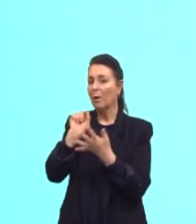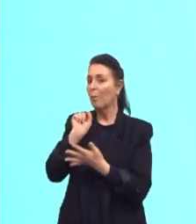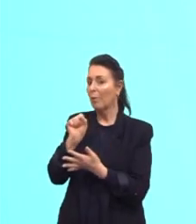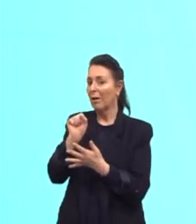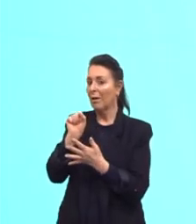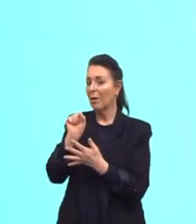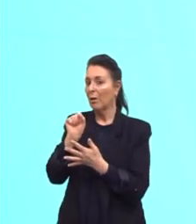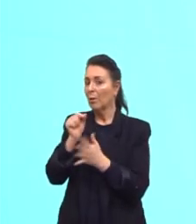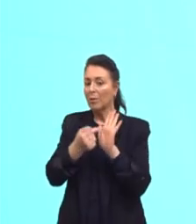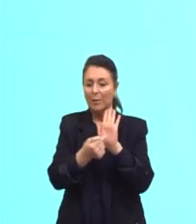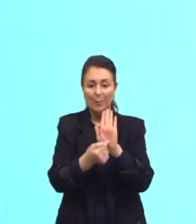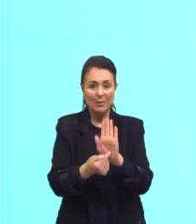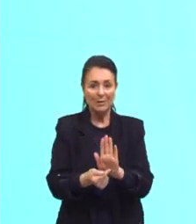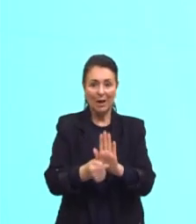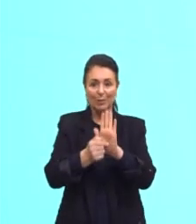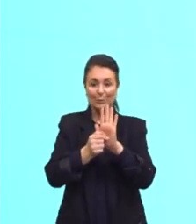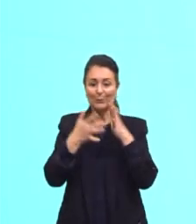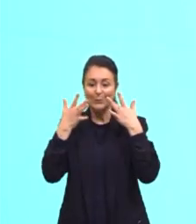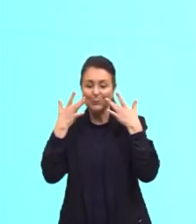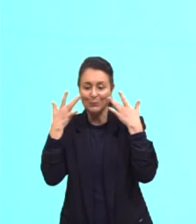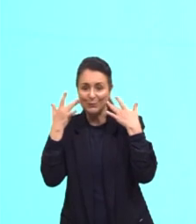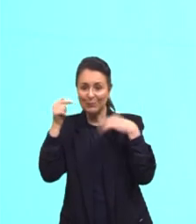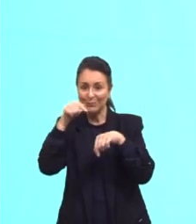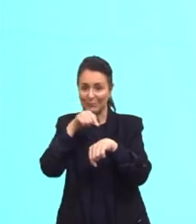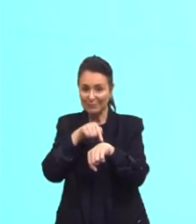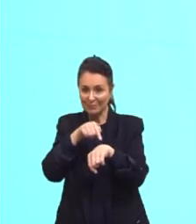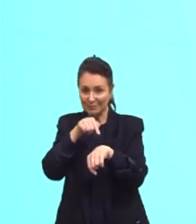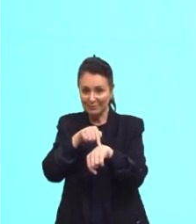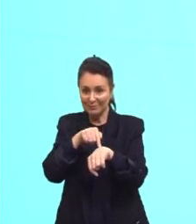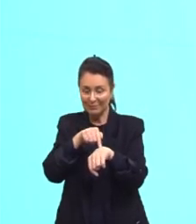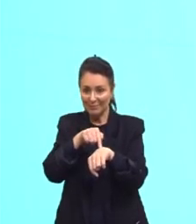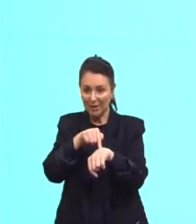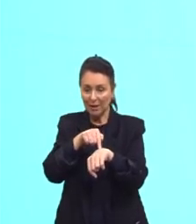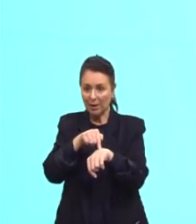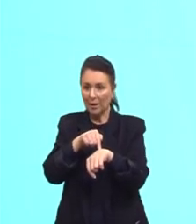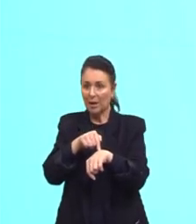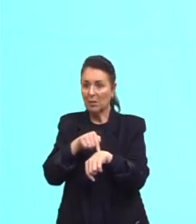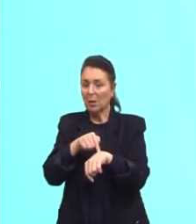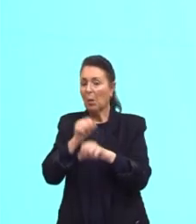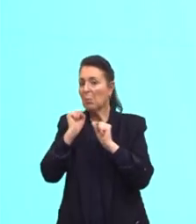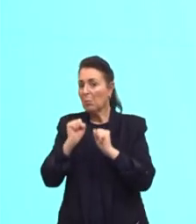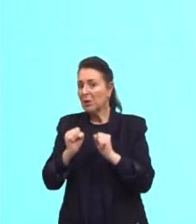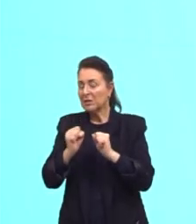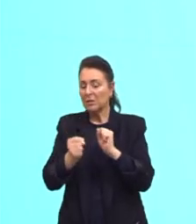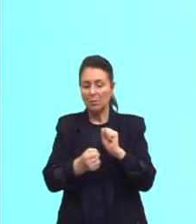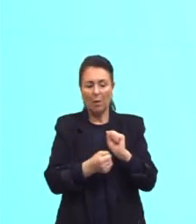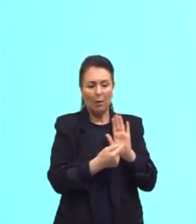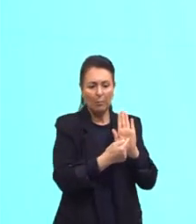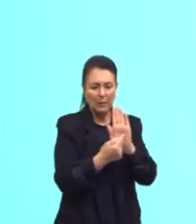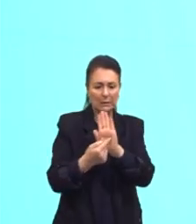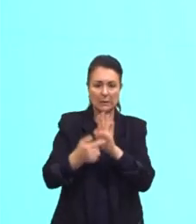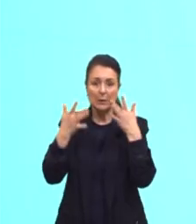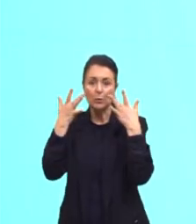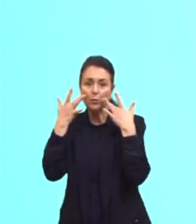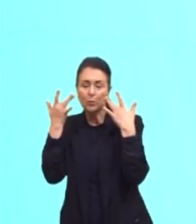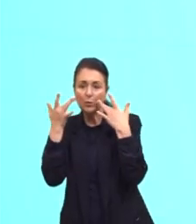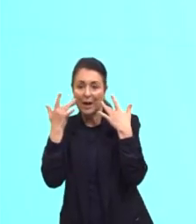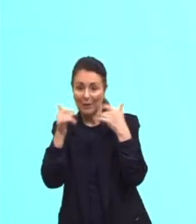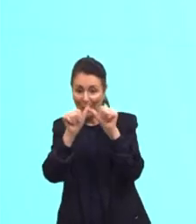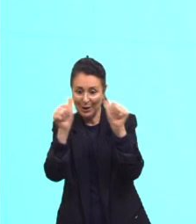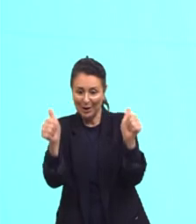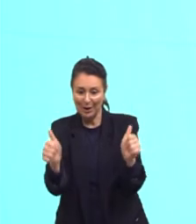cena Possivelmente seria uma uma apresentação teatral